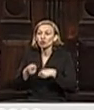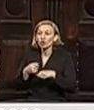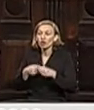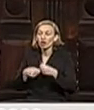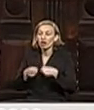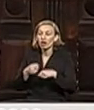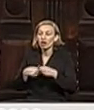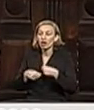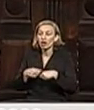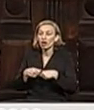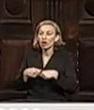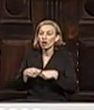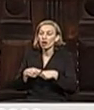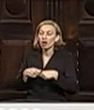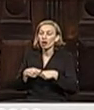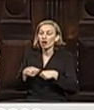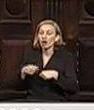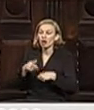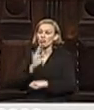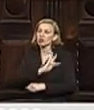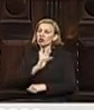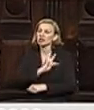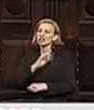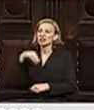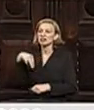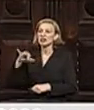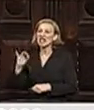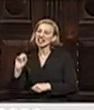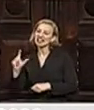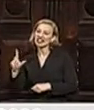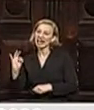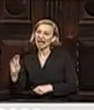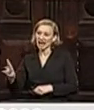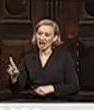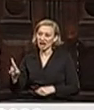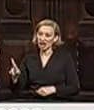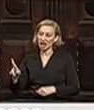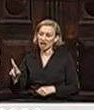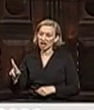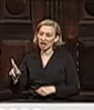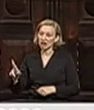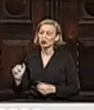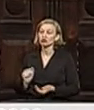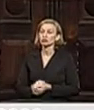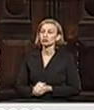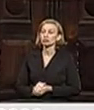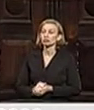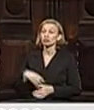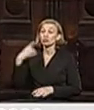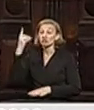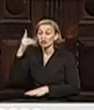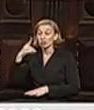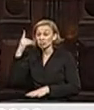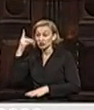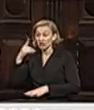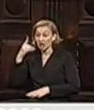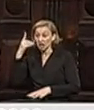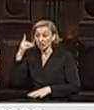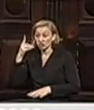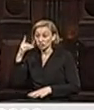o comando da PM decorre de acerto entre deputado estadual e o crime